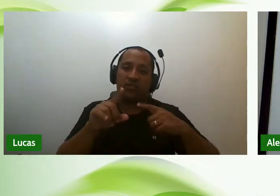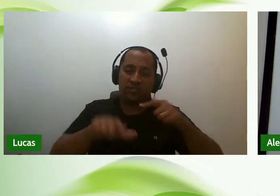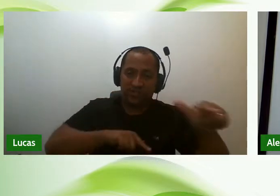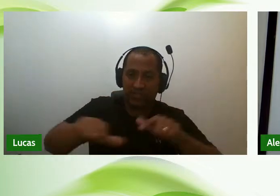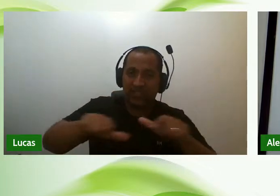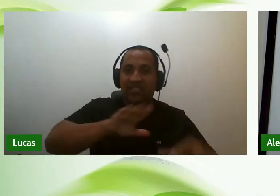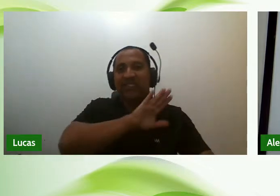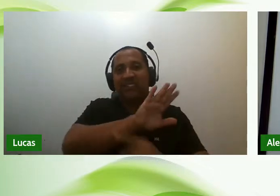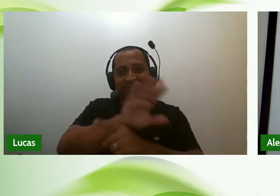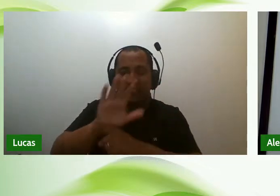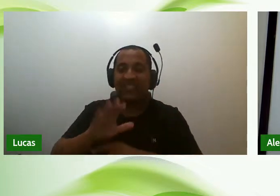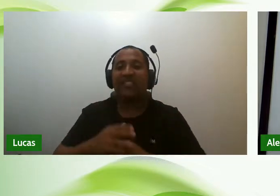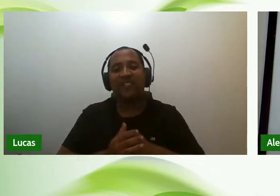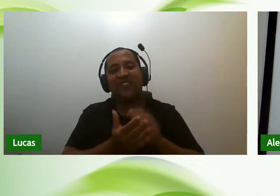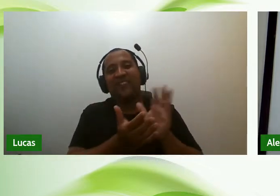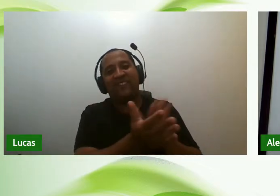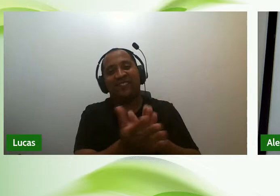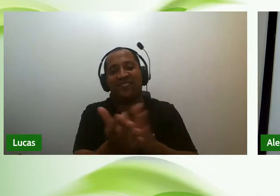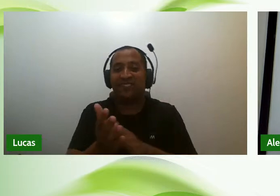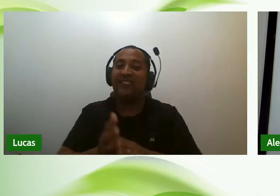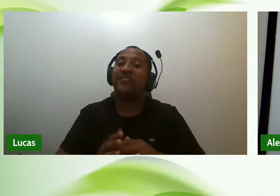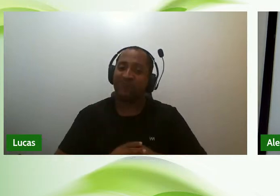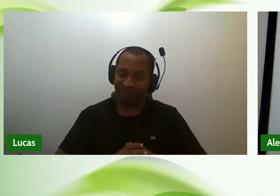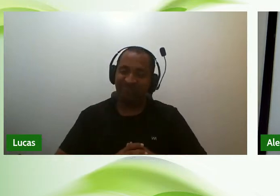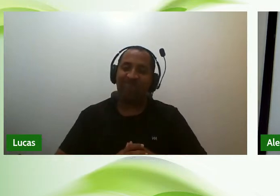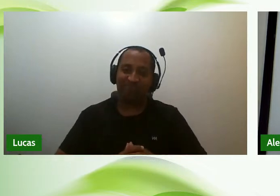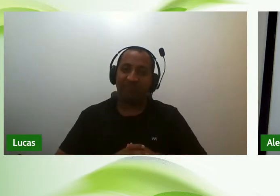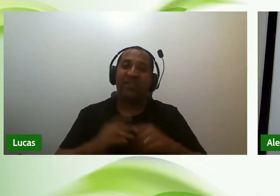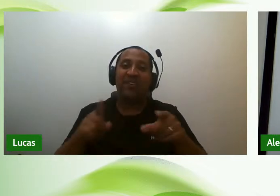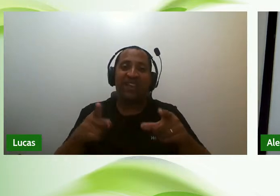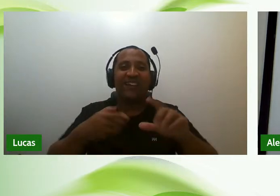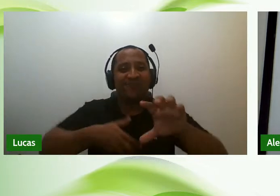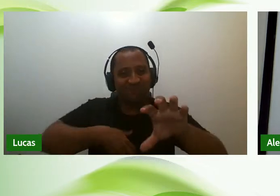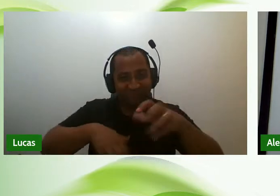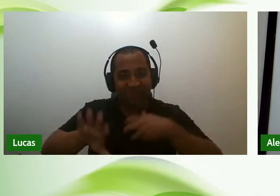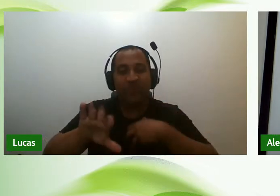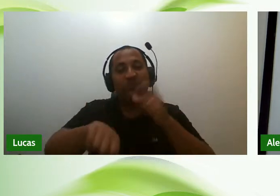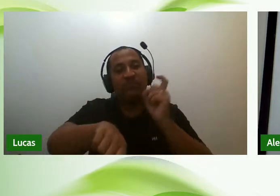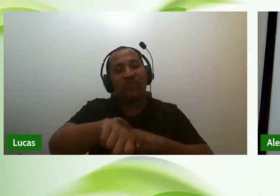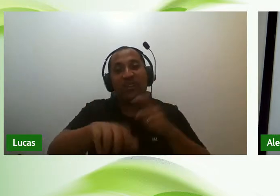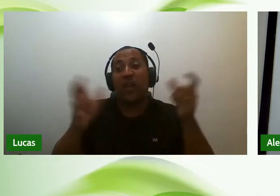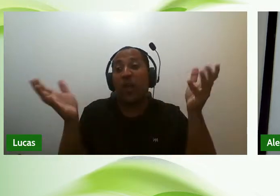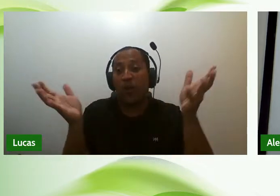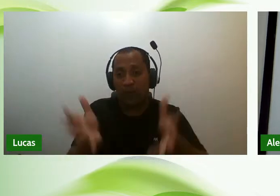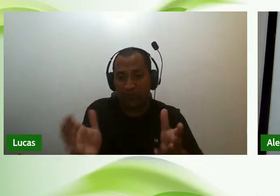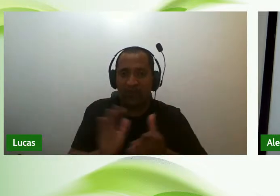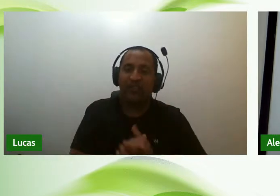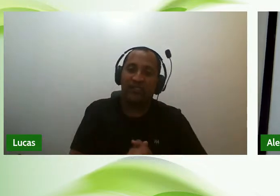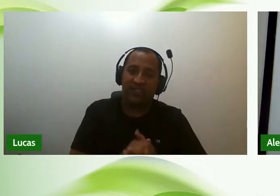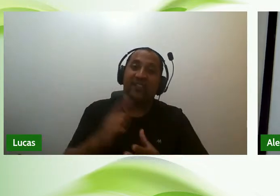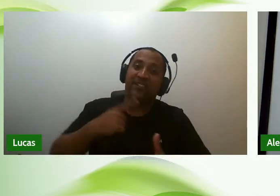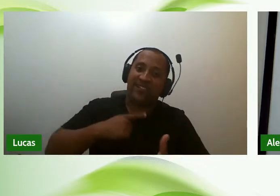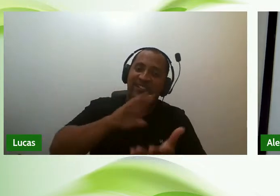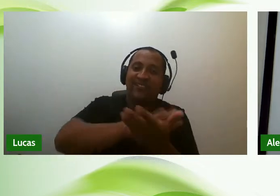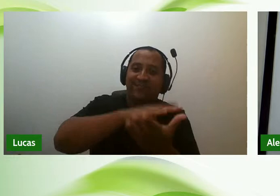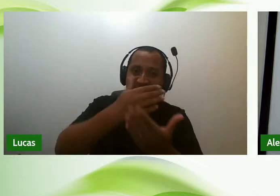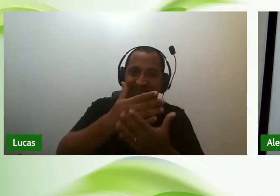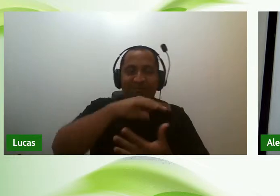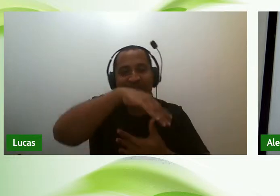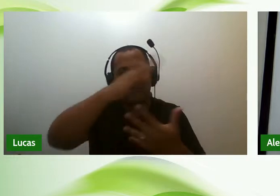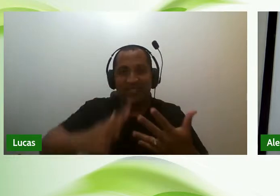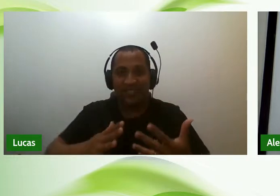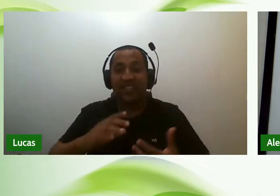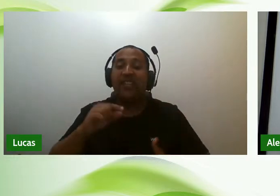colaboradores, saudar também esse momento de empatia, né, com a presença dos nossos intérpretes, porque